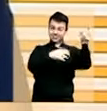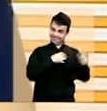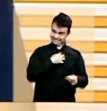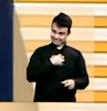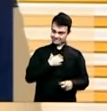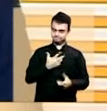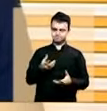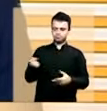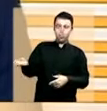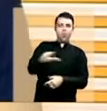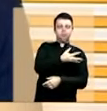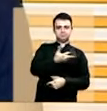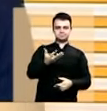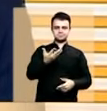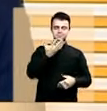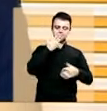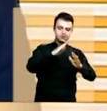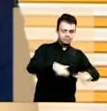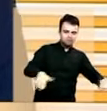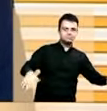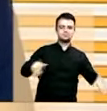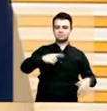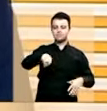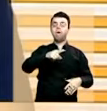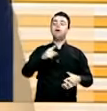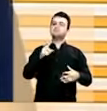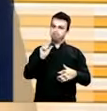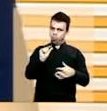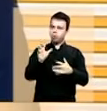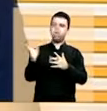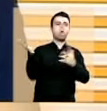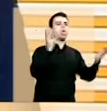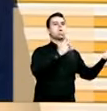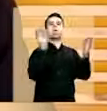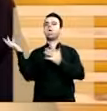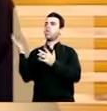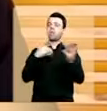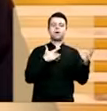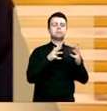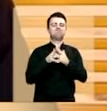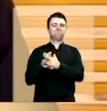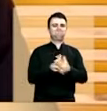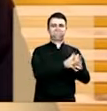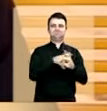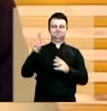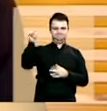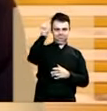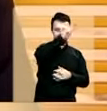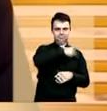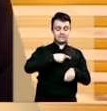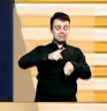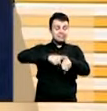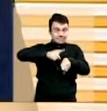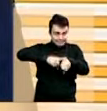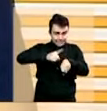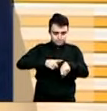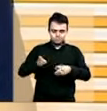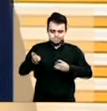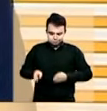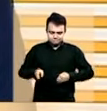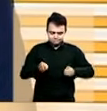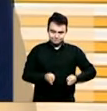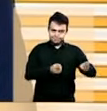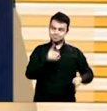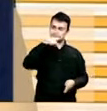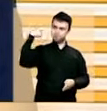as pessoas e nós, os nossos filhos, a nossa sociedade está perdida com tudo isso. Então, ou seja, a gestão do tempo é um problema